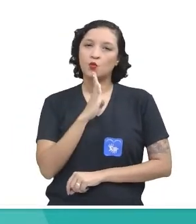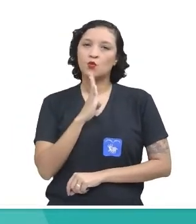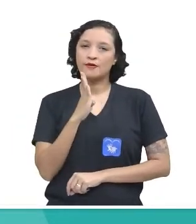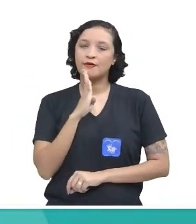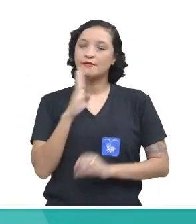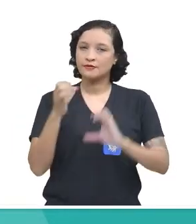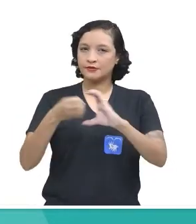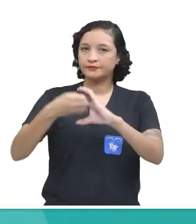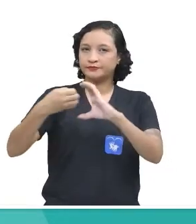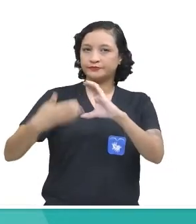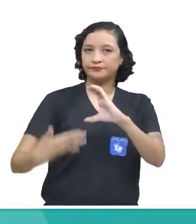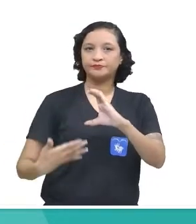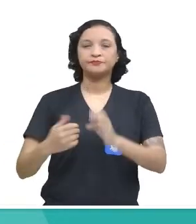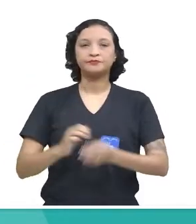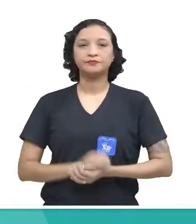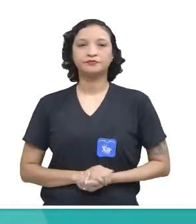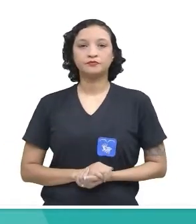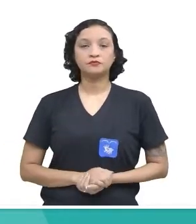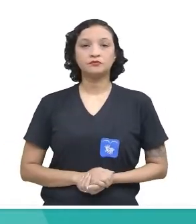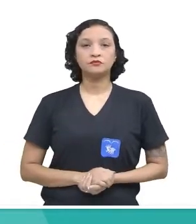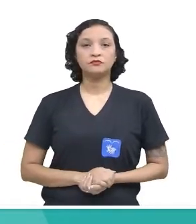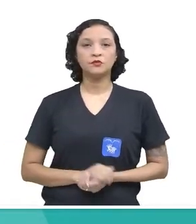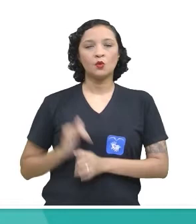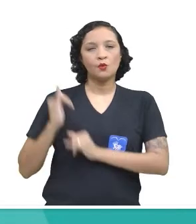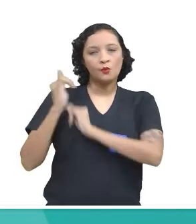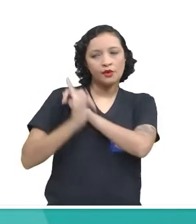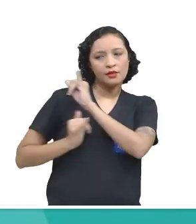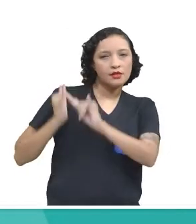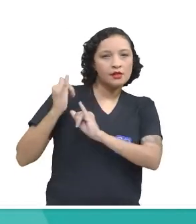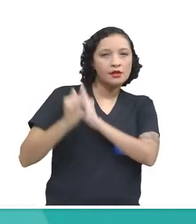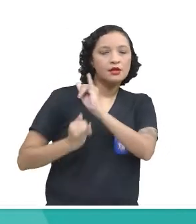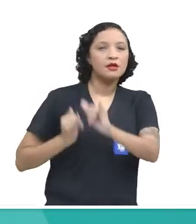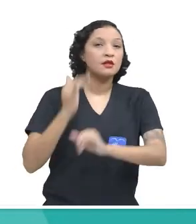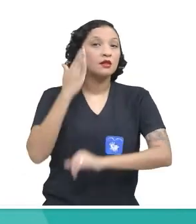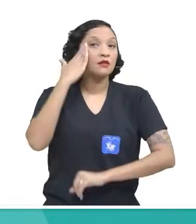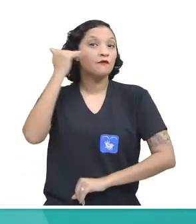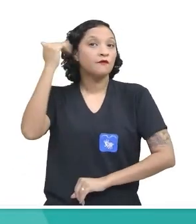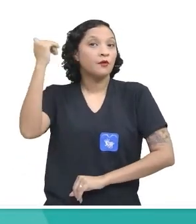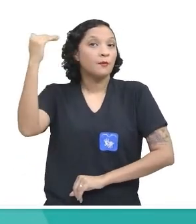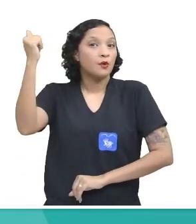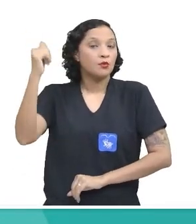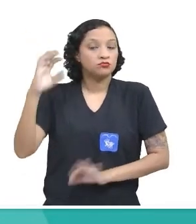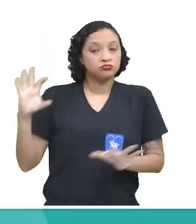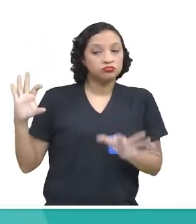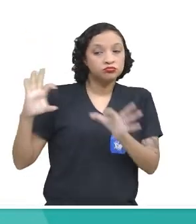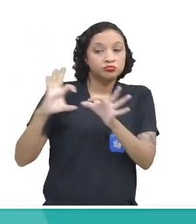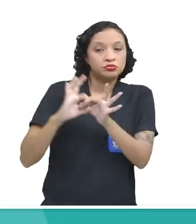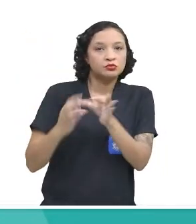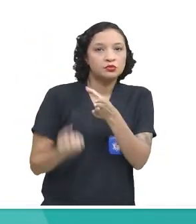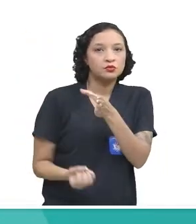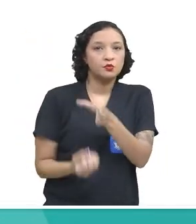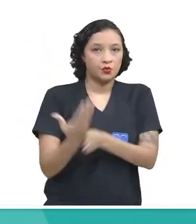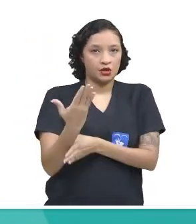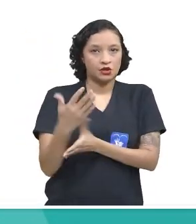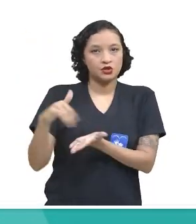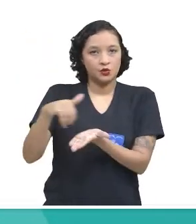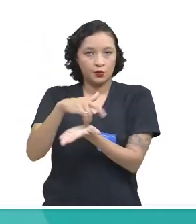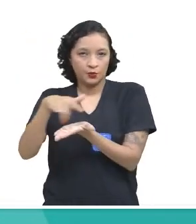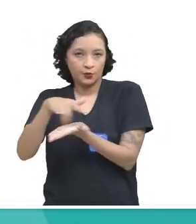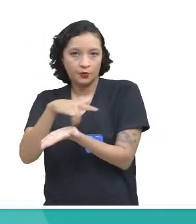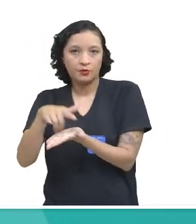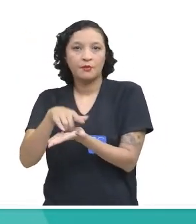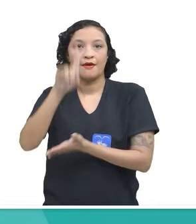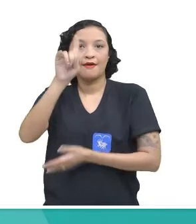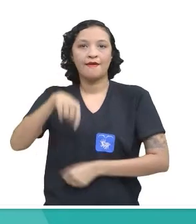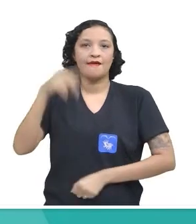características. Então, uma das lendas mais contadas, associadas à origem do Boi-Bumbá, está atrelado à